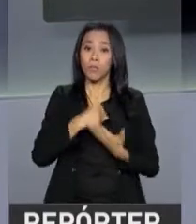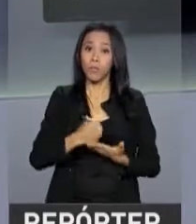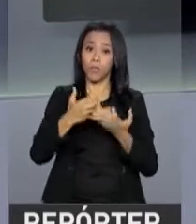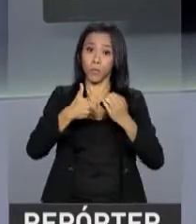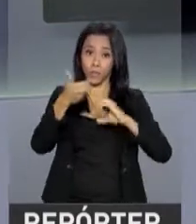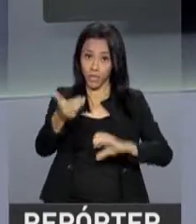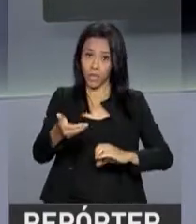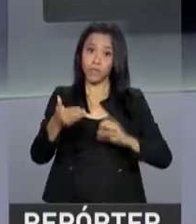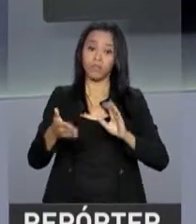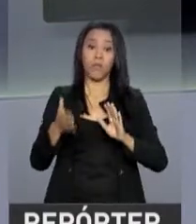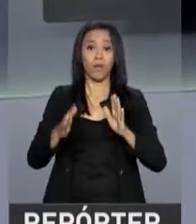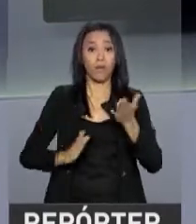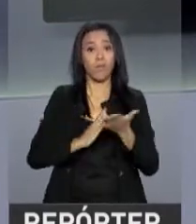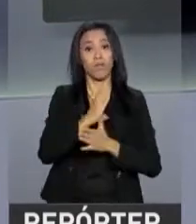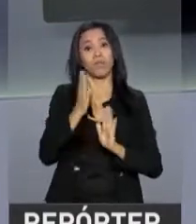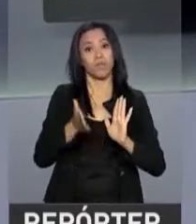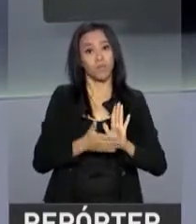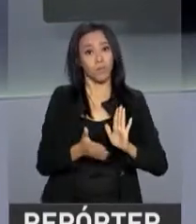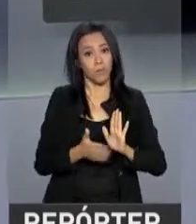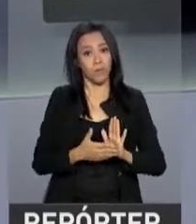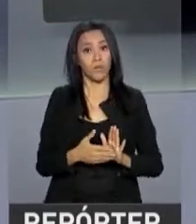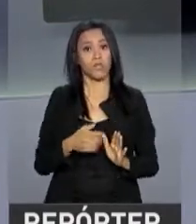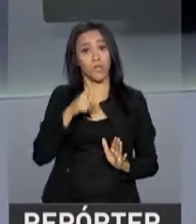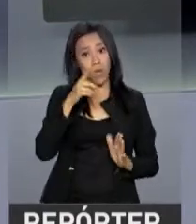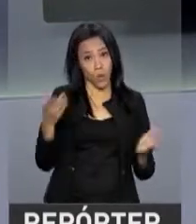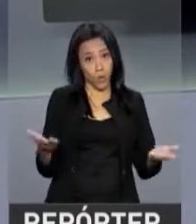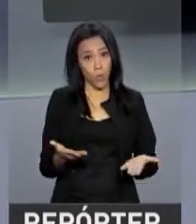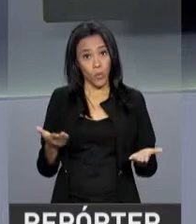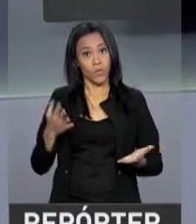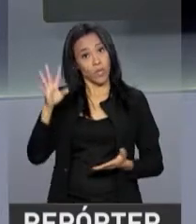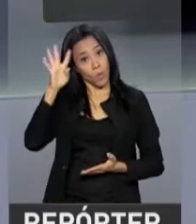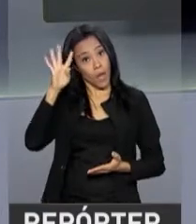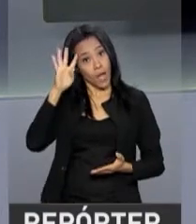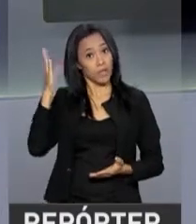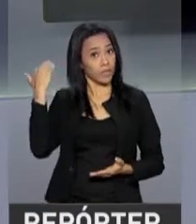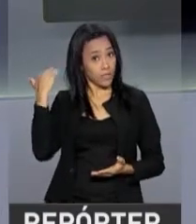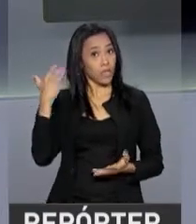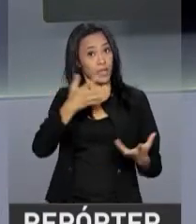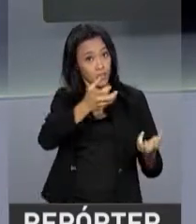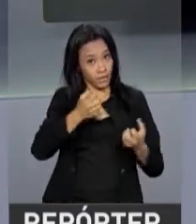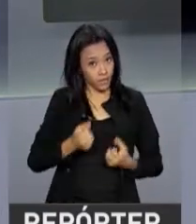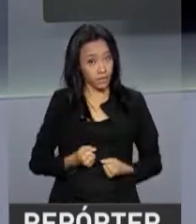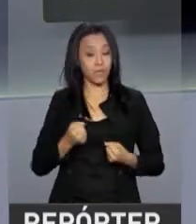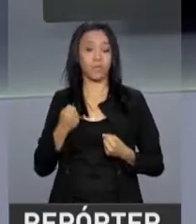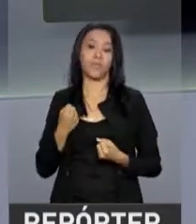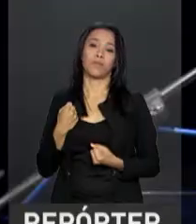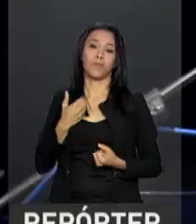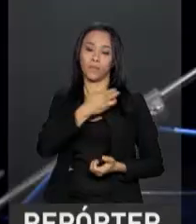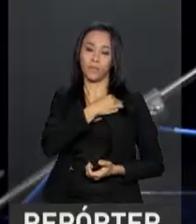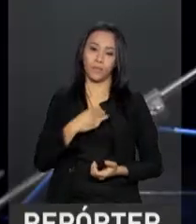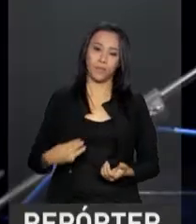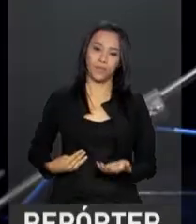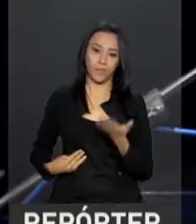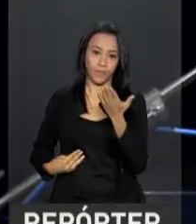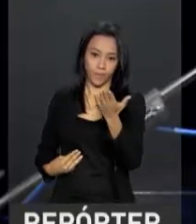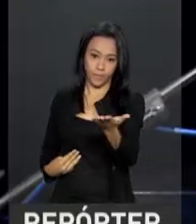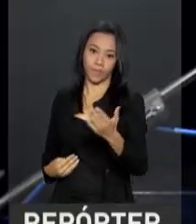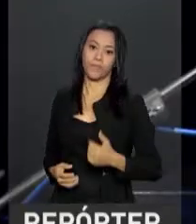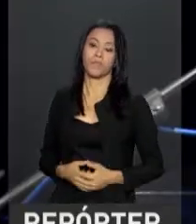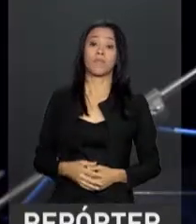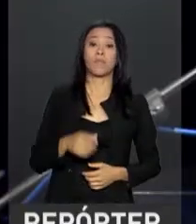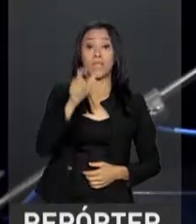da agenda econômica guarde recebeu nesta quarta feira o cargo das mãos de henrique meirelles com